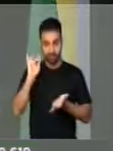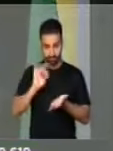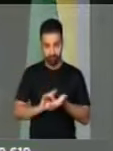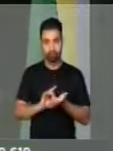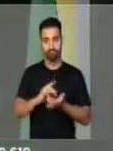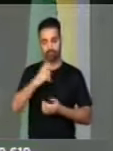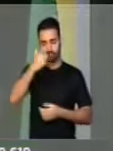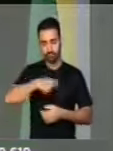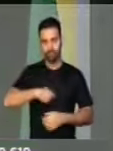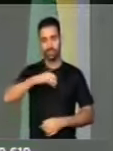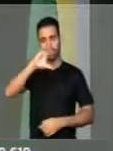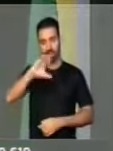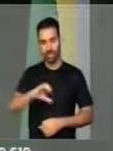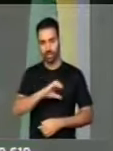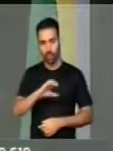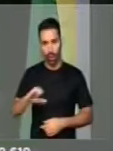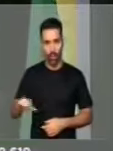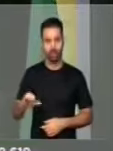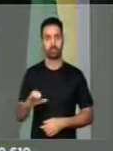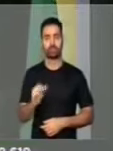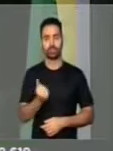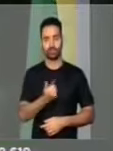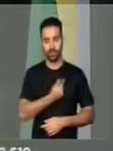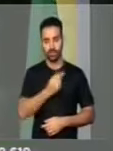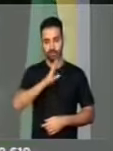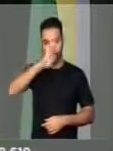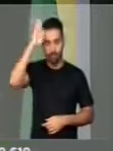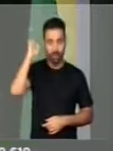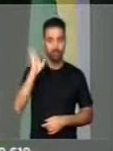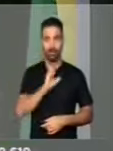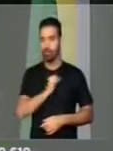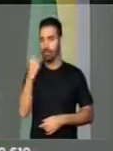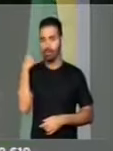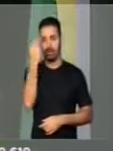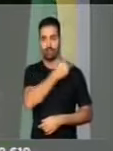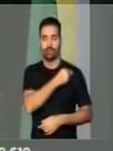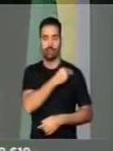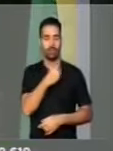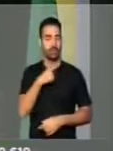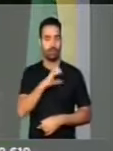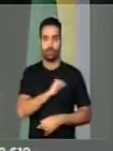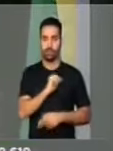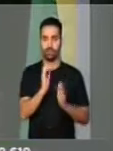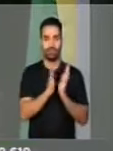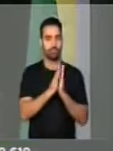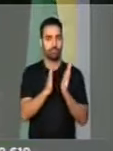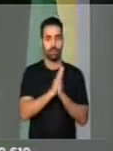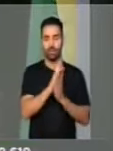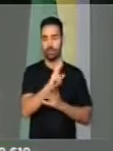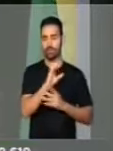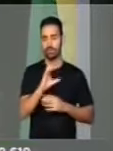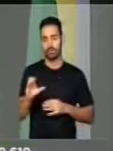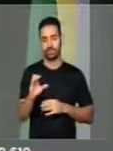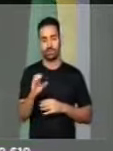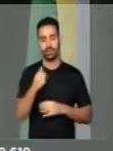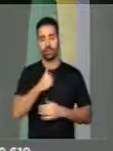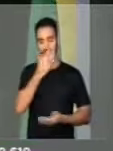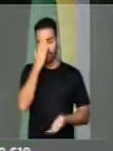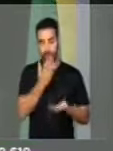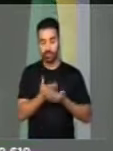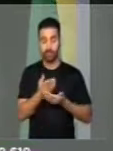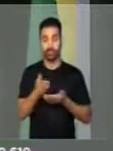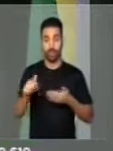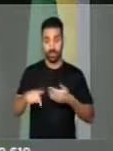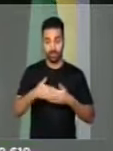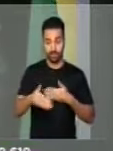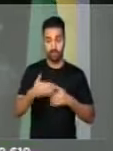católico, apostólico, romano, mariano, carismático. Eu amo a renovação e creio que o que nós vamos viver nesse